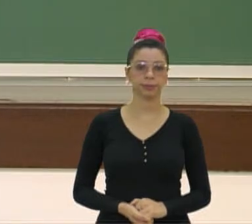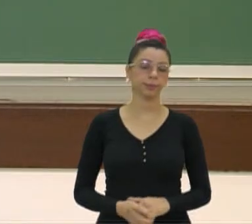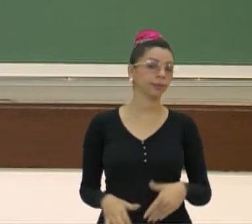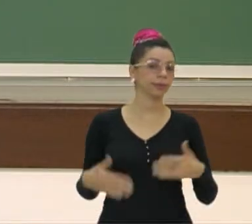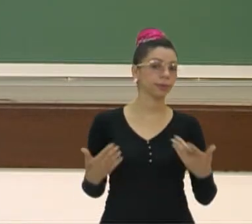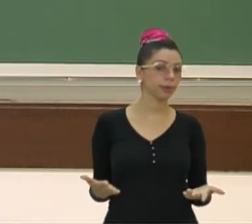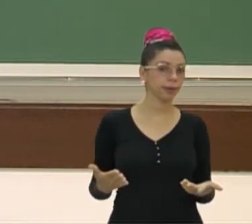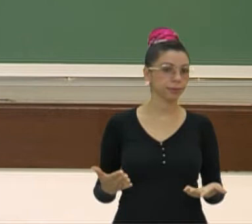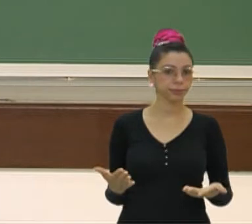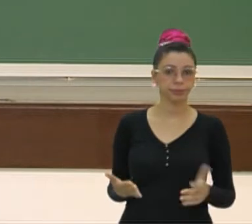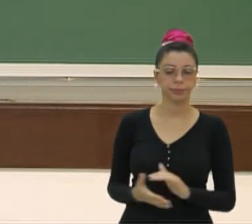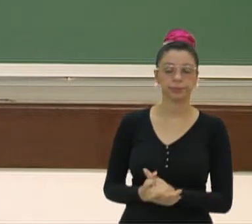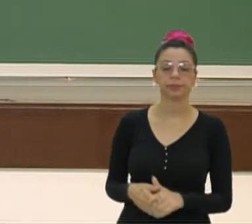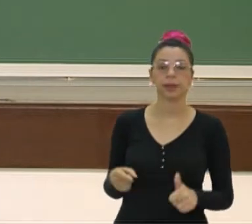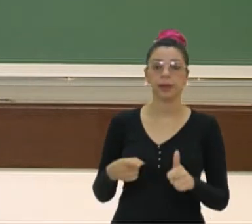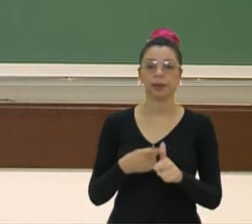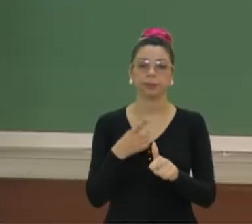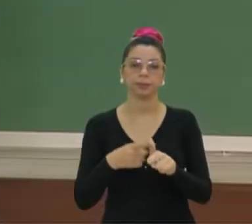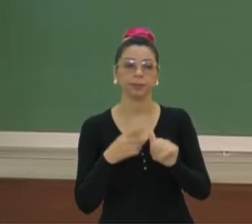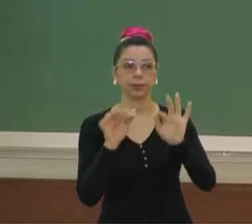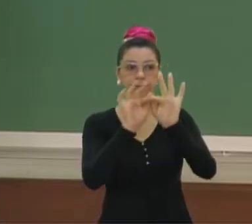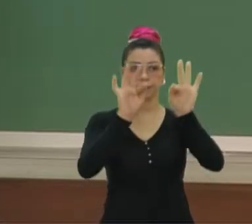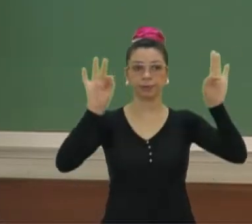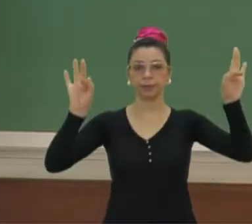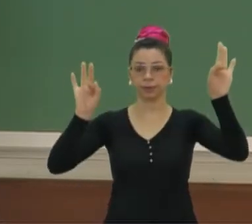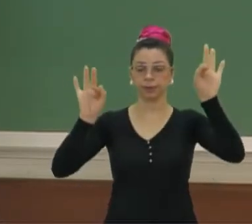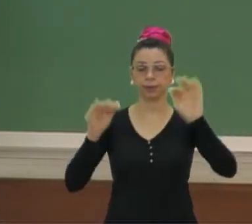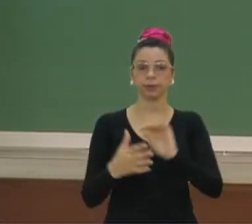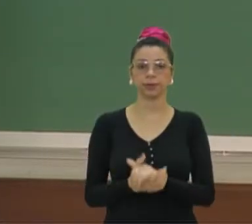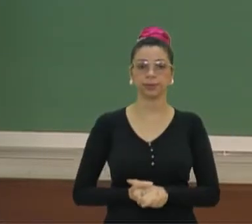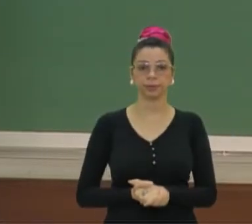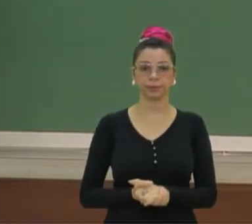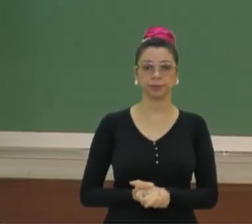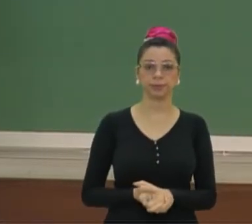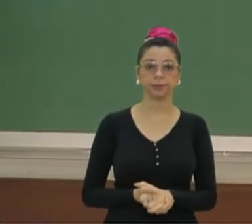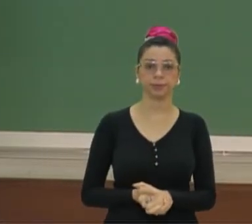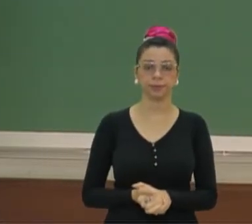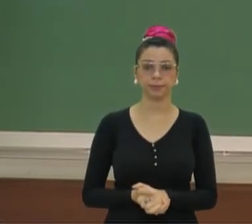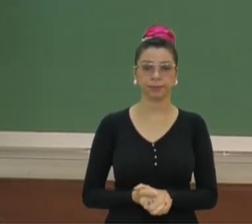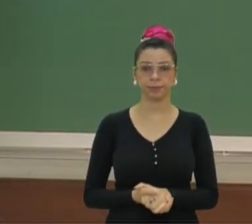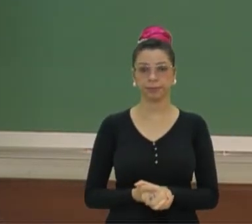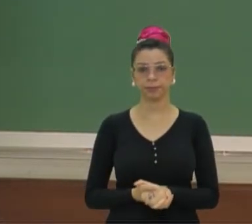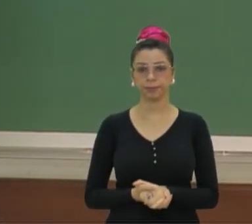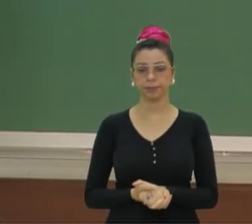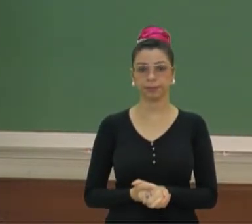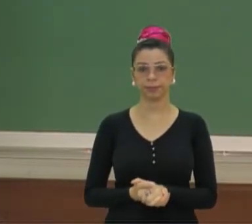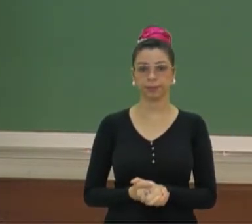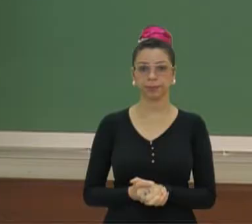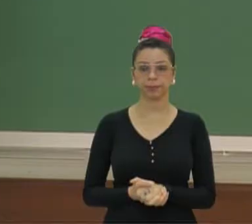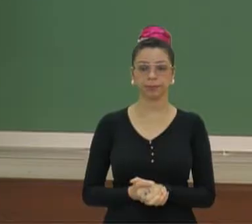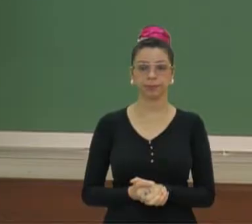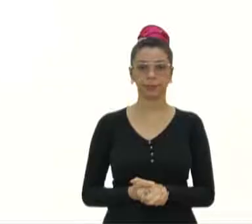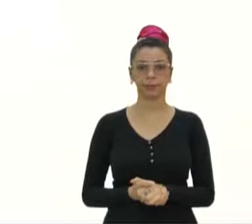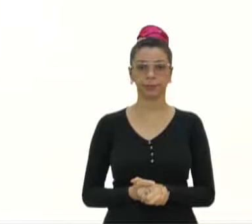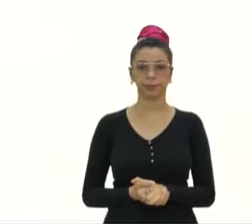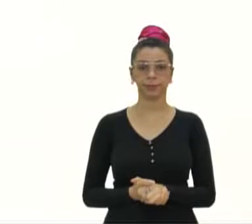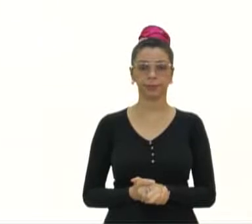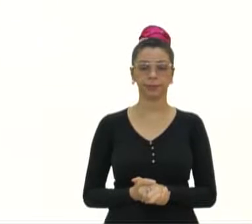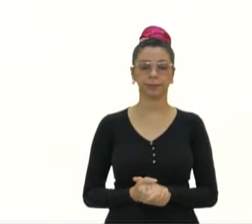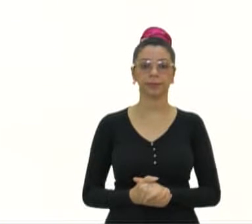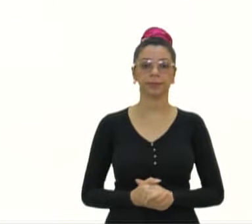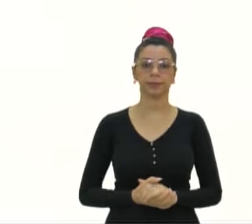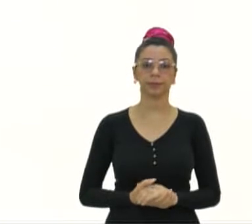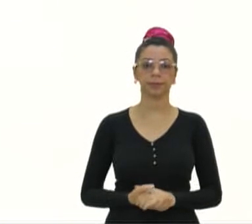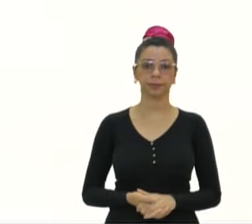Então, pessoal, a primeira frase, he was sitting on the bank fishing when he saw